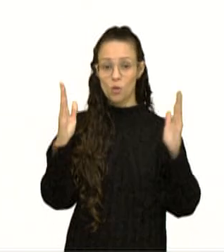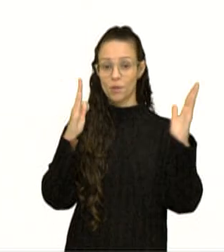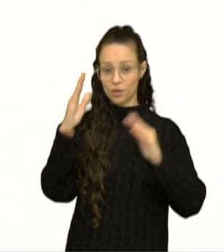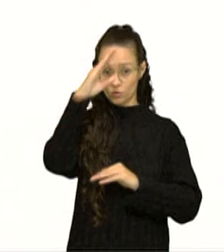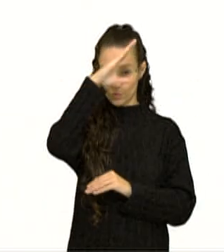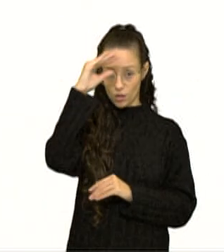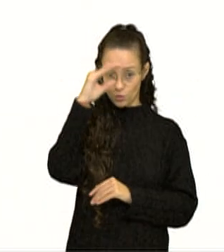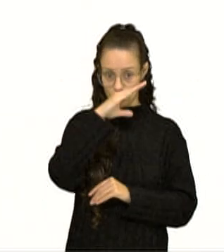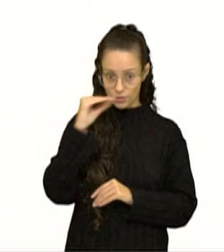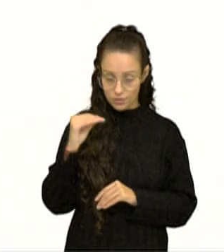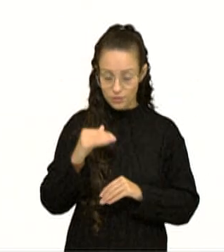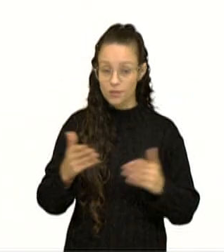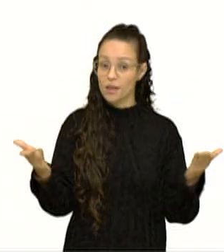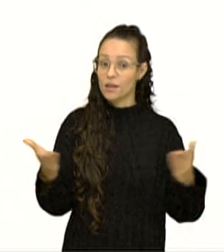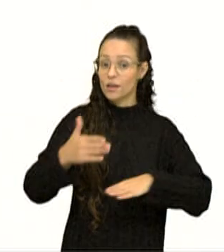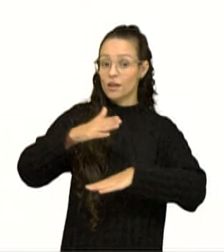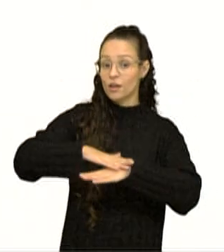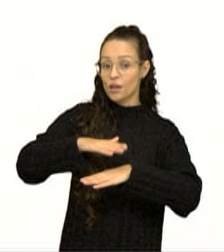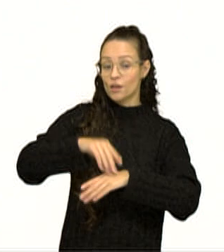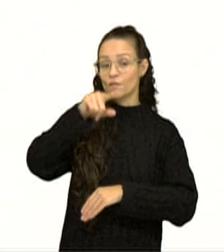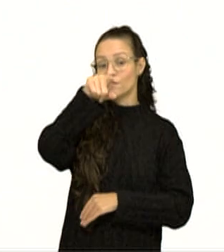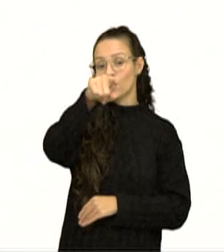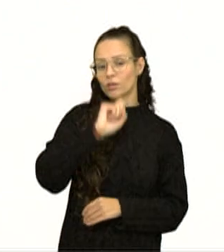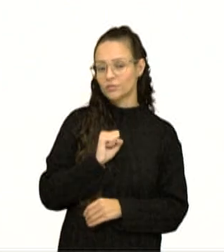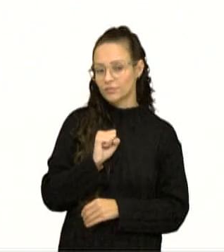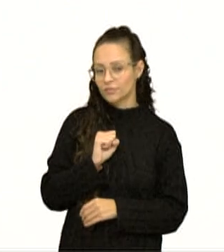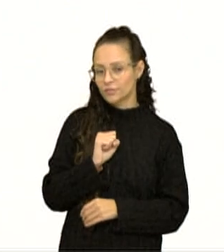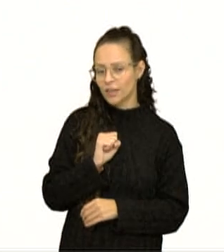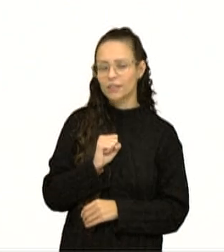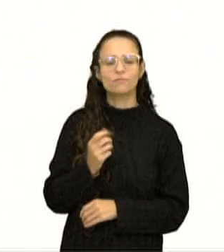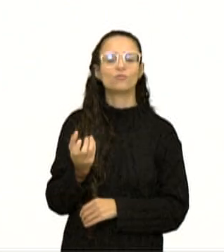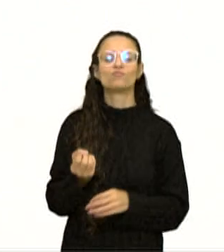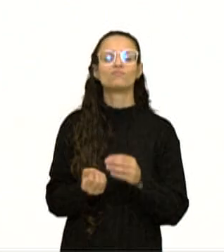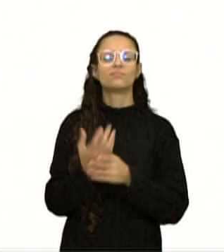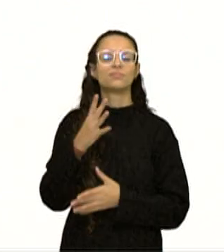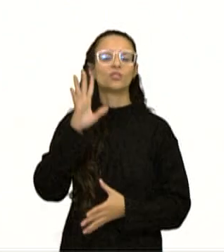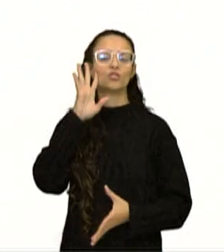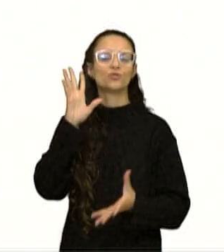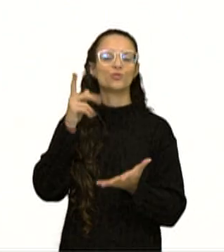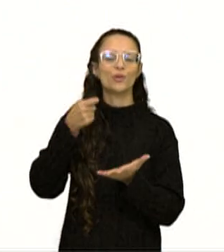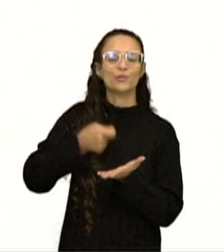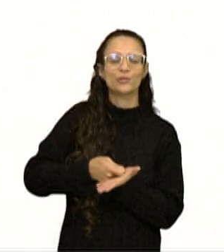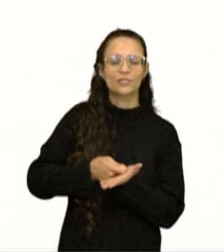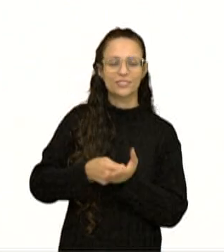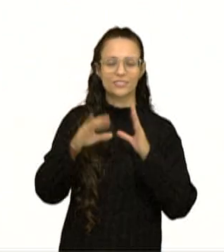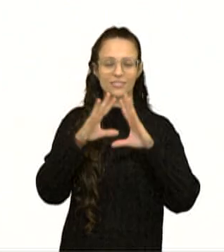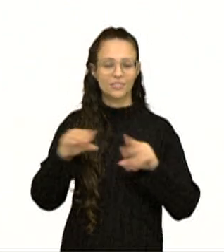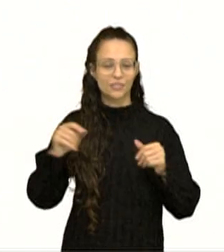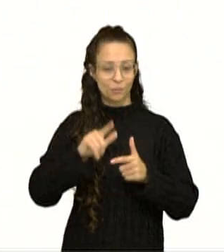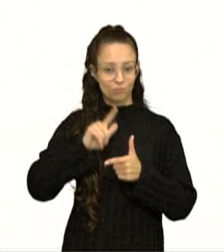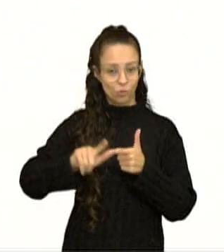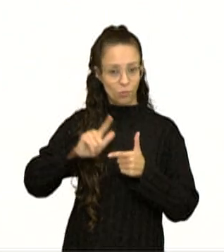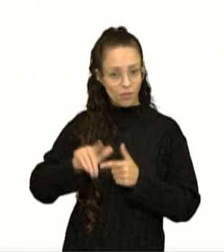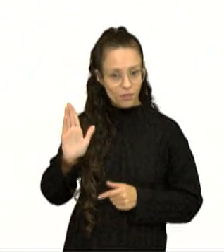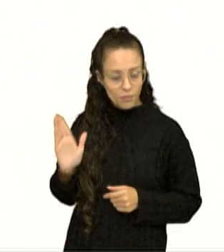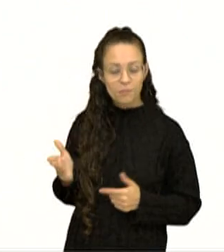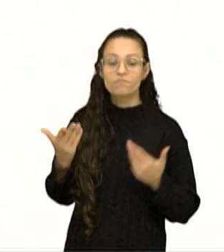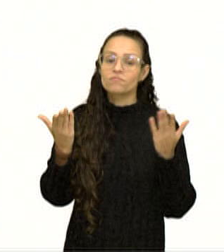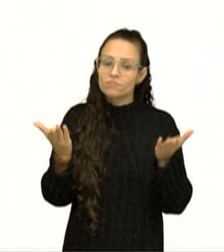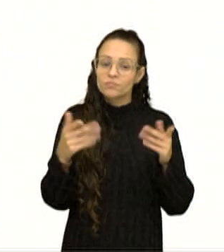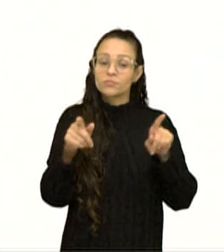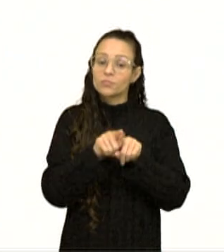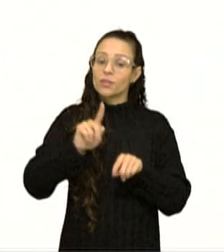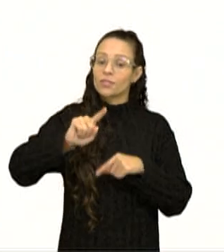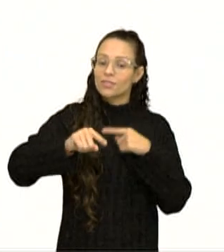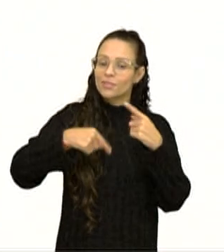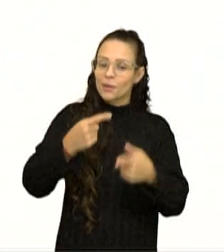Então agora é para você criar uma solução para essa situação, problema aqui. E claro,